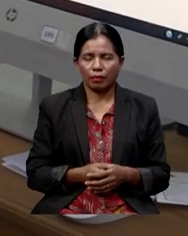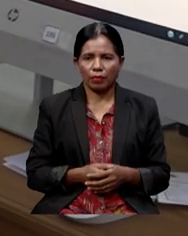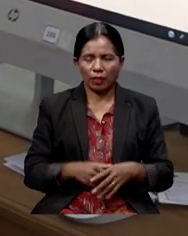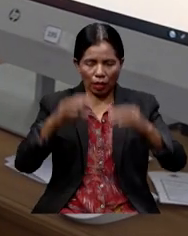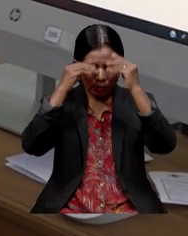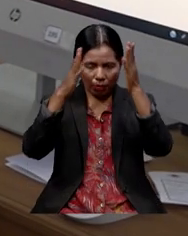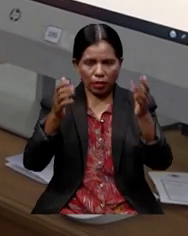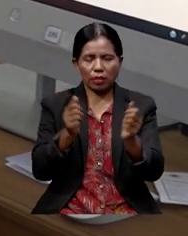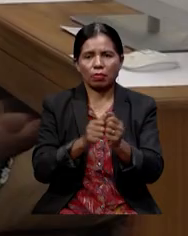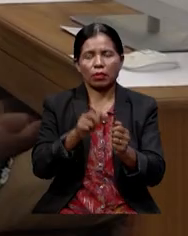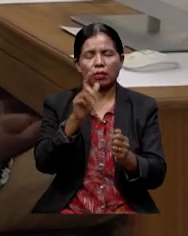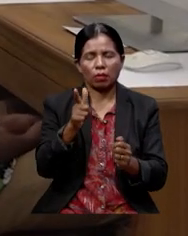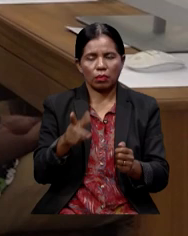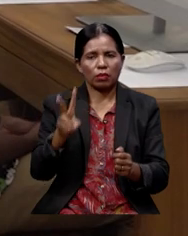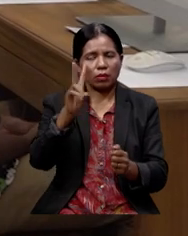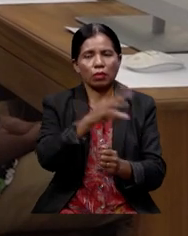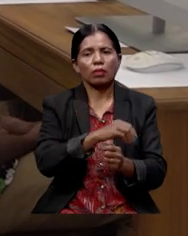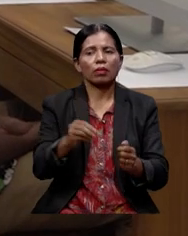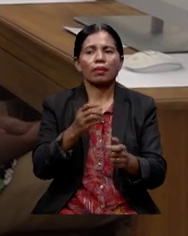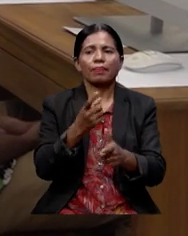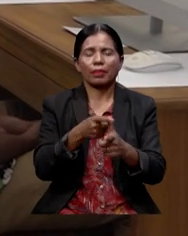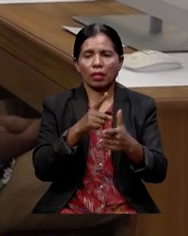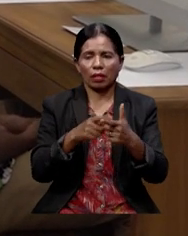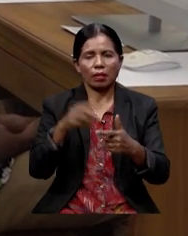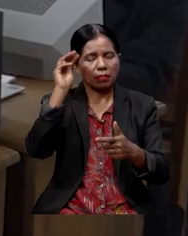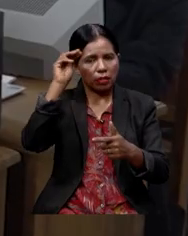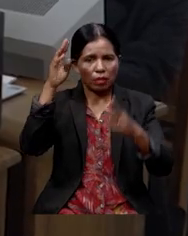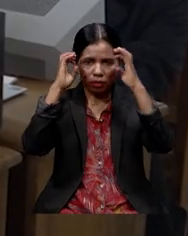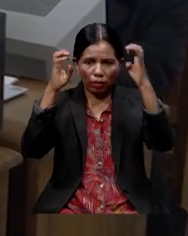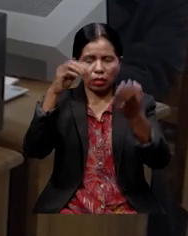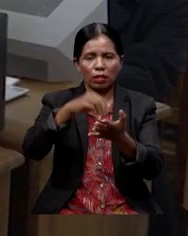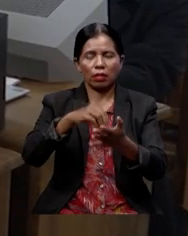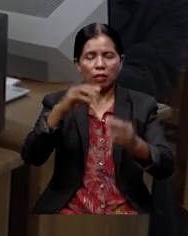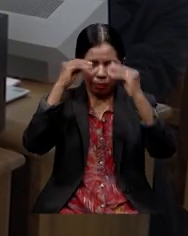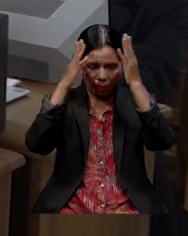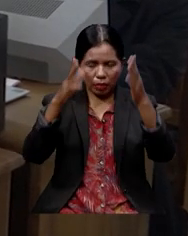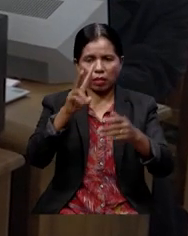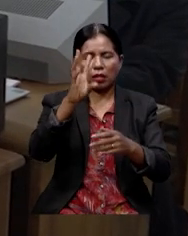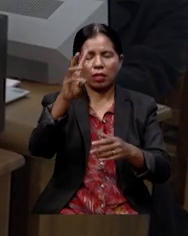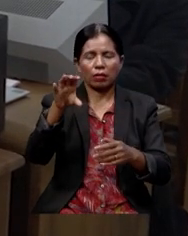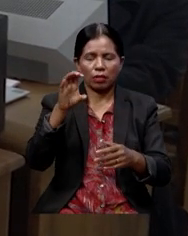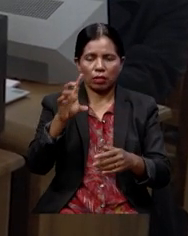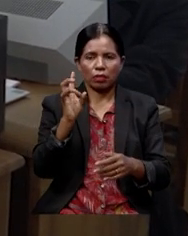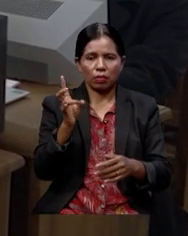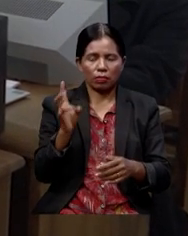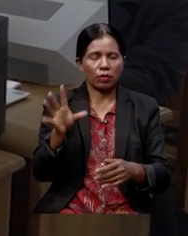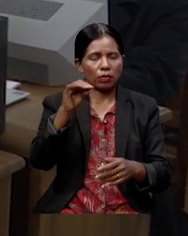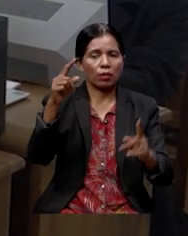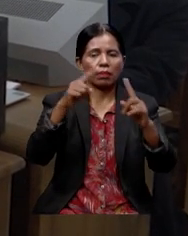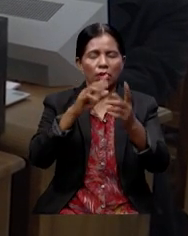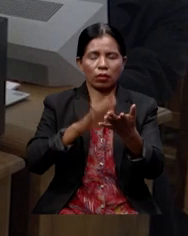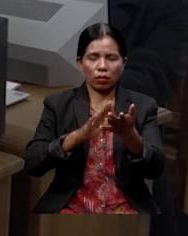Professor Rihun Rua Resin Macliona teste bolsa candidatura fase da Ruak, mas o Ministério da Educação coloca dentro professor Atus Nen Hitunulu Resin Tolu, da Escola